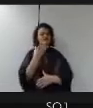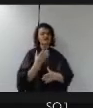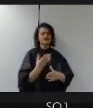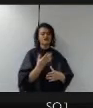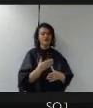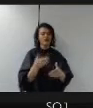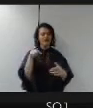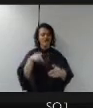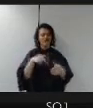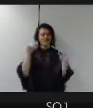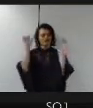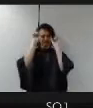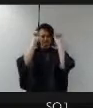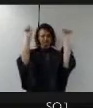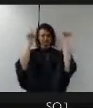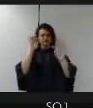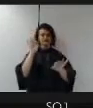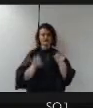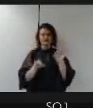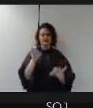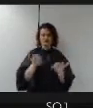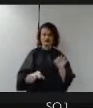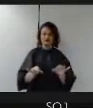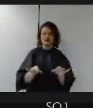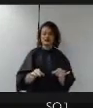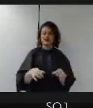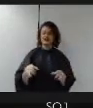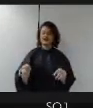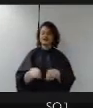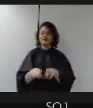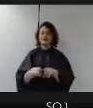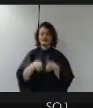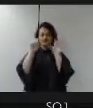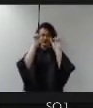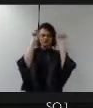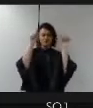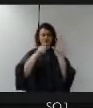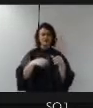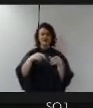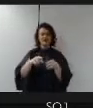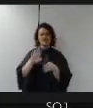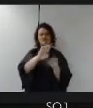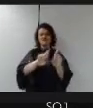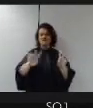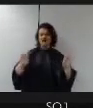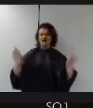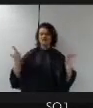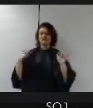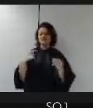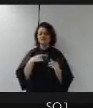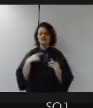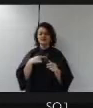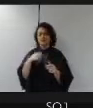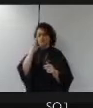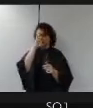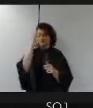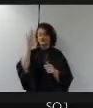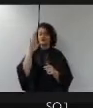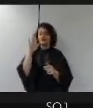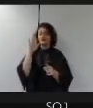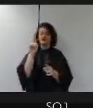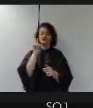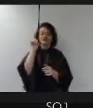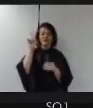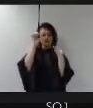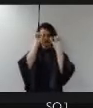referendou uma decisão do ministro og fernandes o dia vinte e oito de abril que determinou o afastamento das funções de um